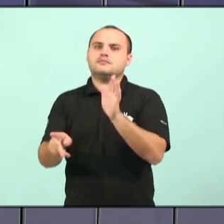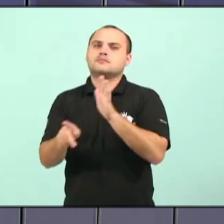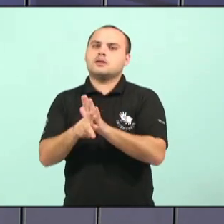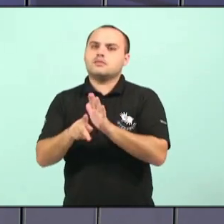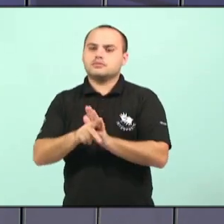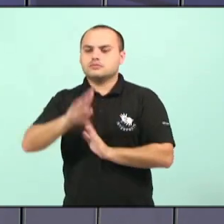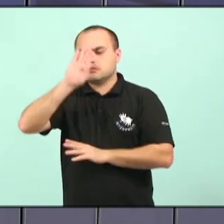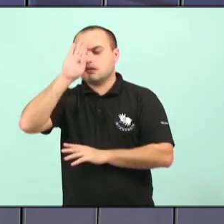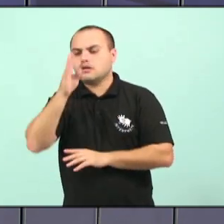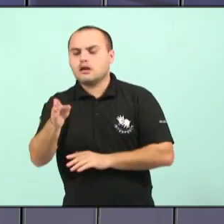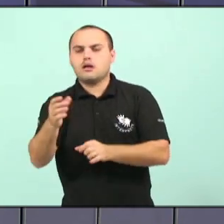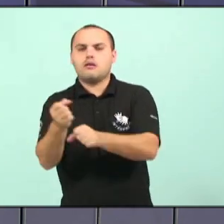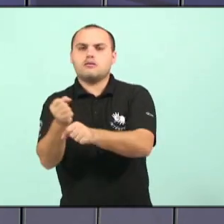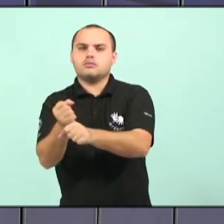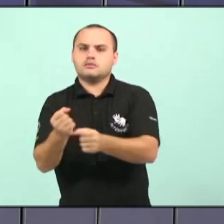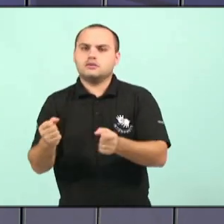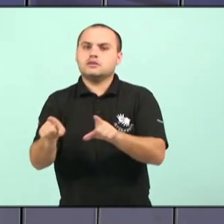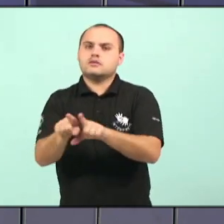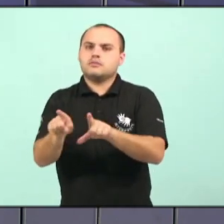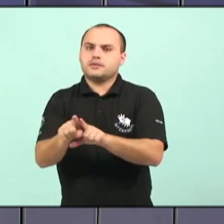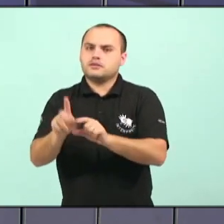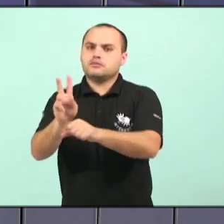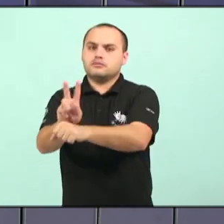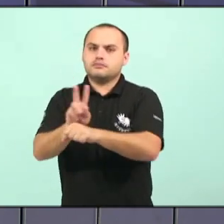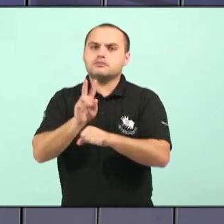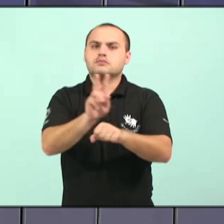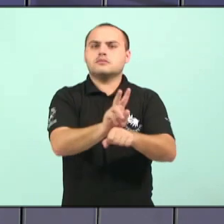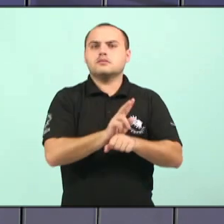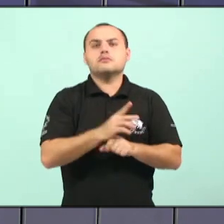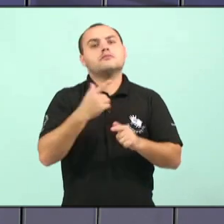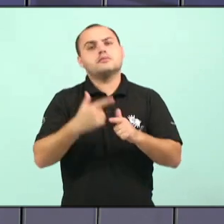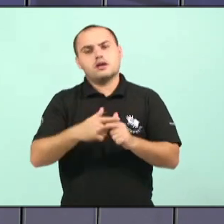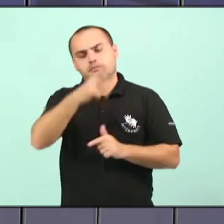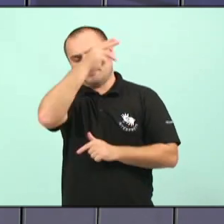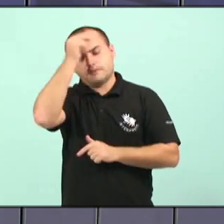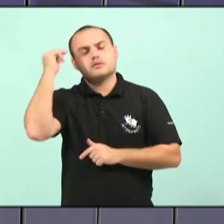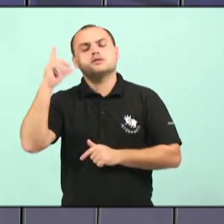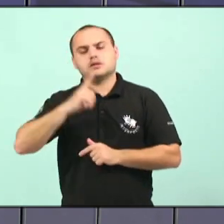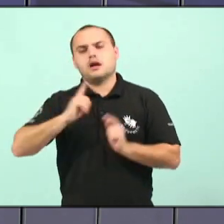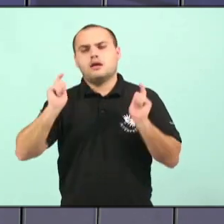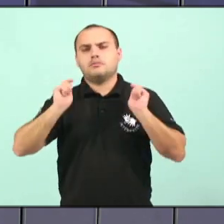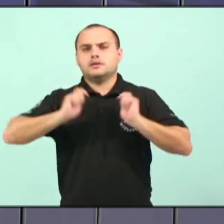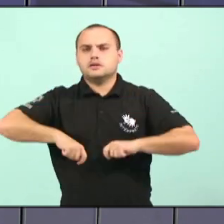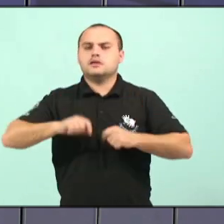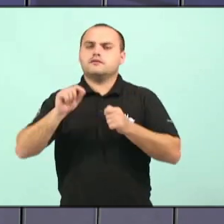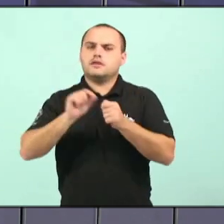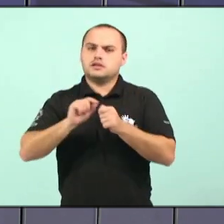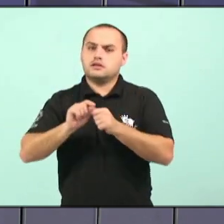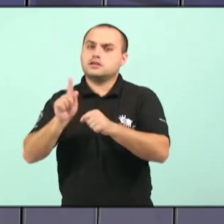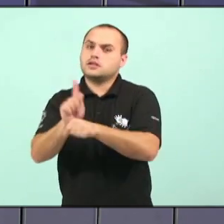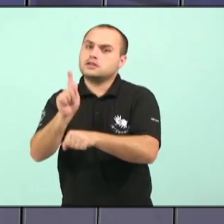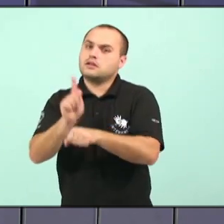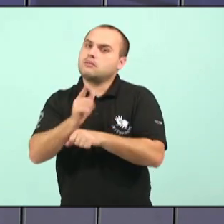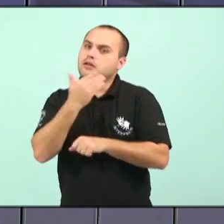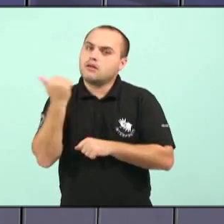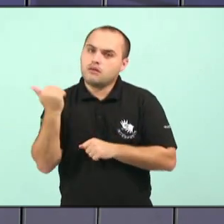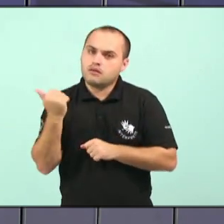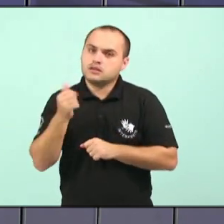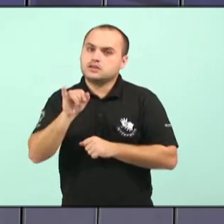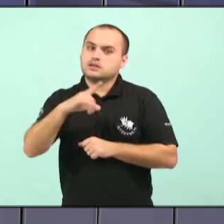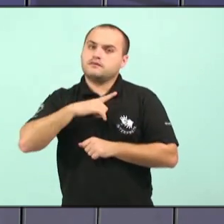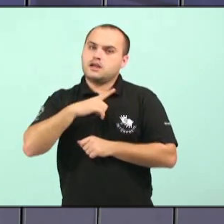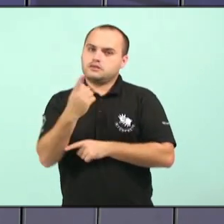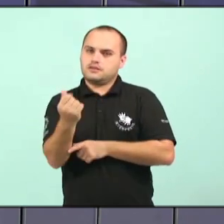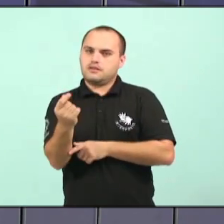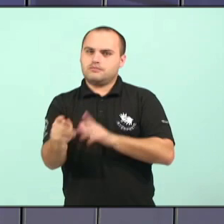prioridades das obras e com relação ao empréstimo, que a prefeitura, sim, teria capacidade de, fazendo uma gestão melhor, que tivesse recursos próprios